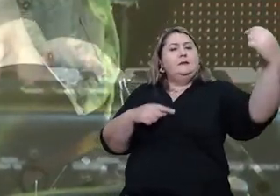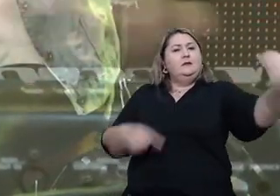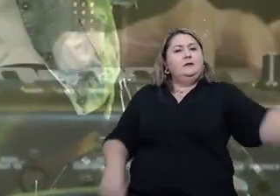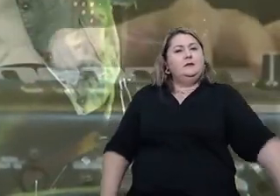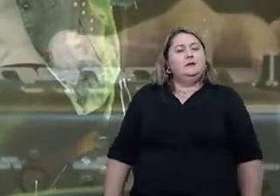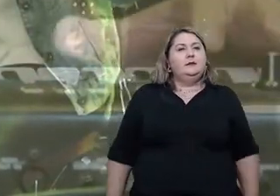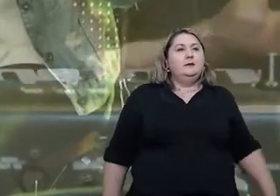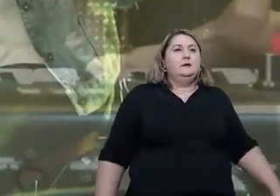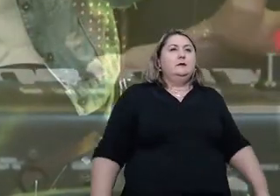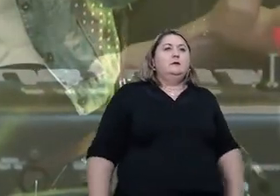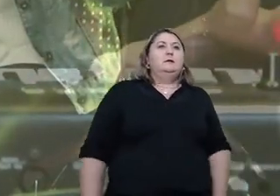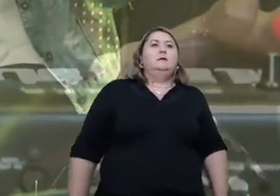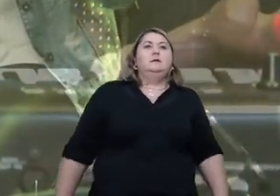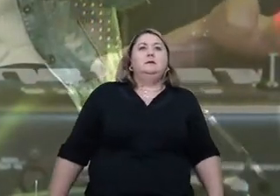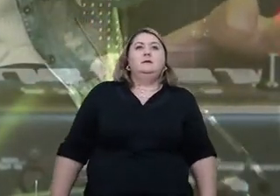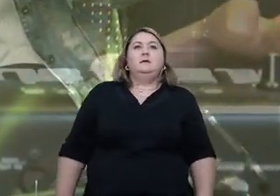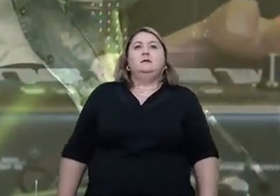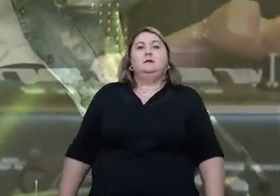Preciso